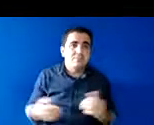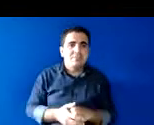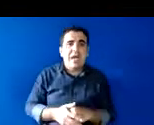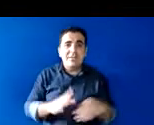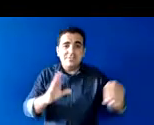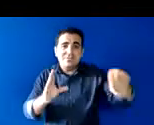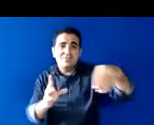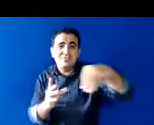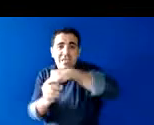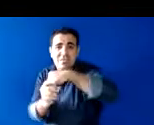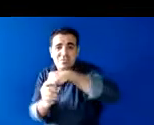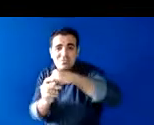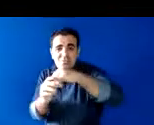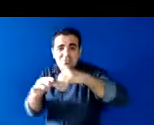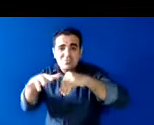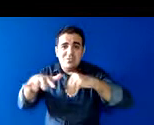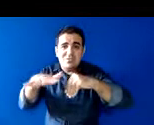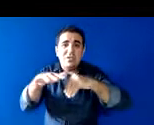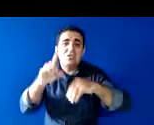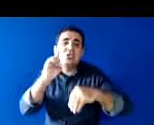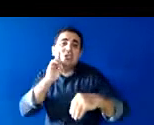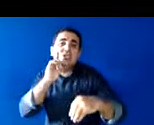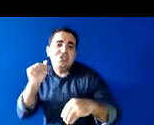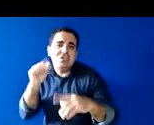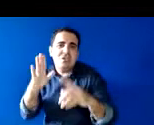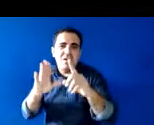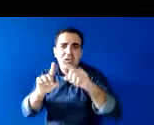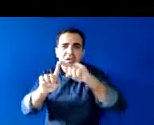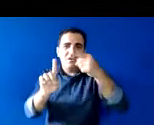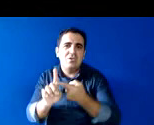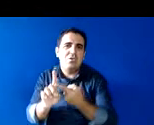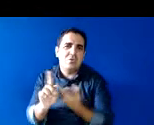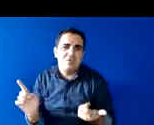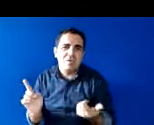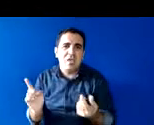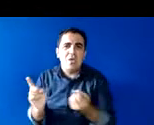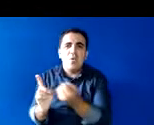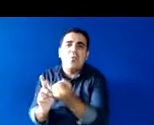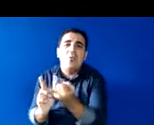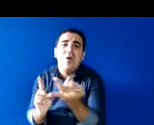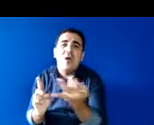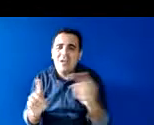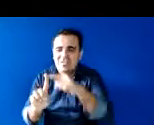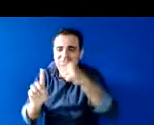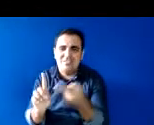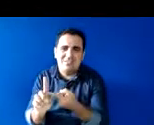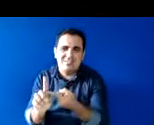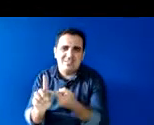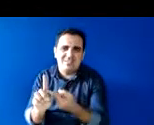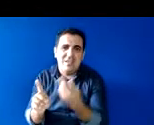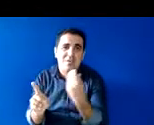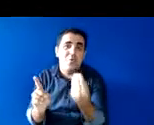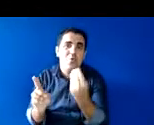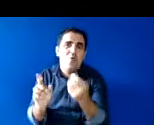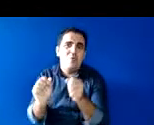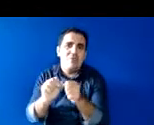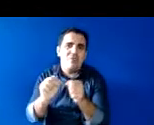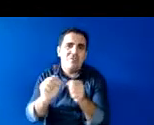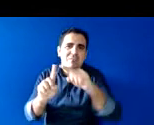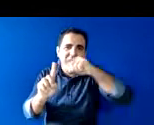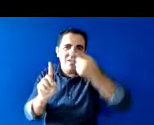disso, quando ela vai querer ter filhos, quantos filhos ela vai querer e como tê-los, e